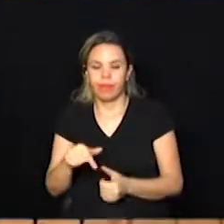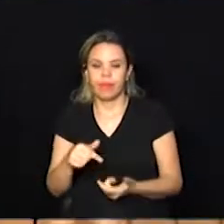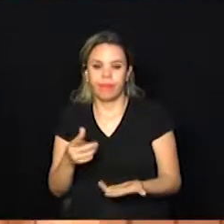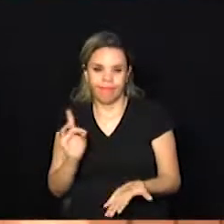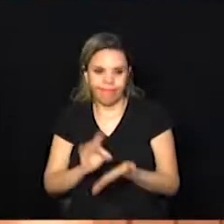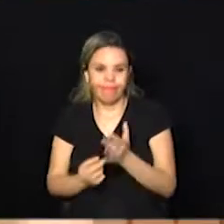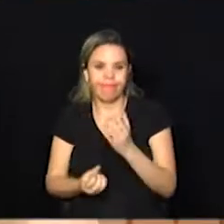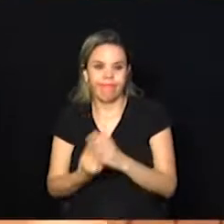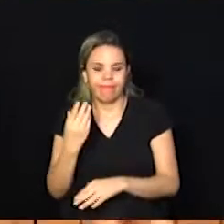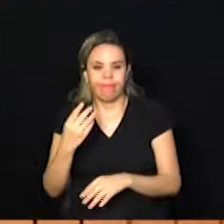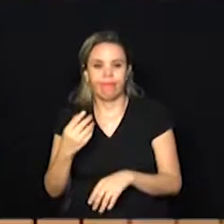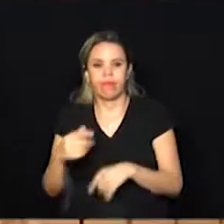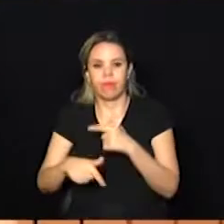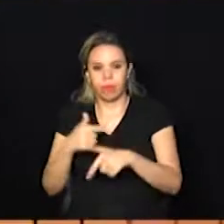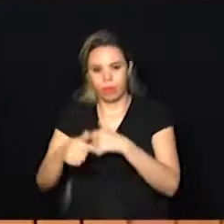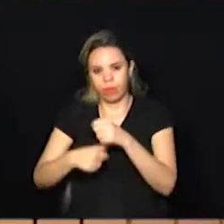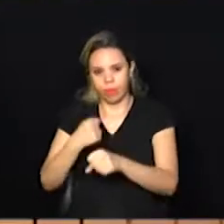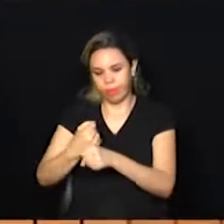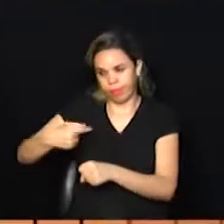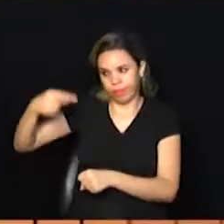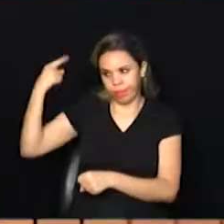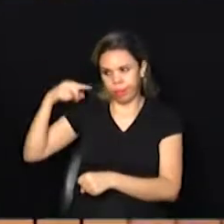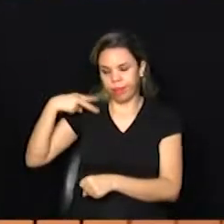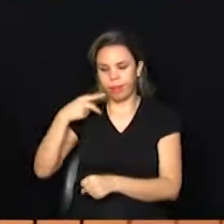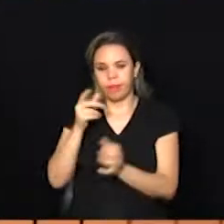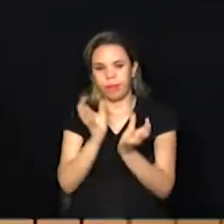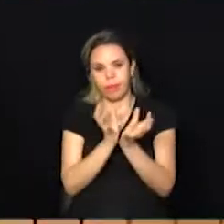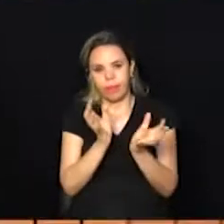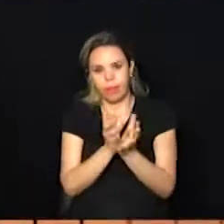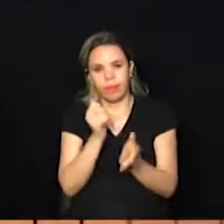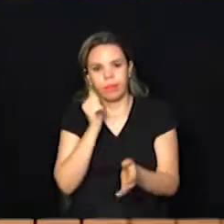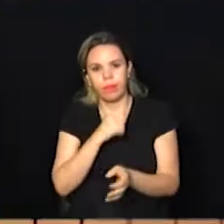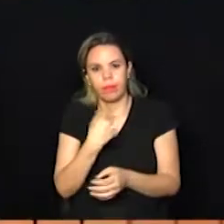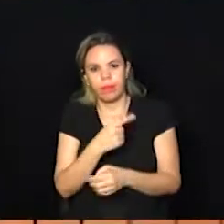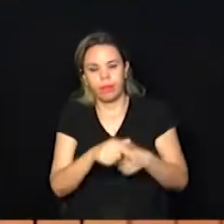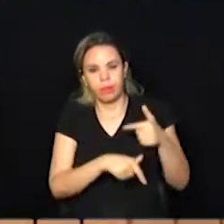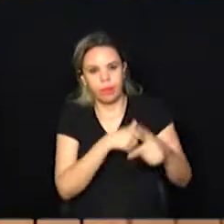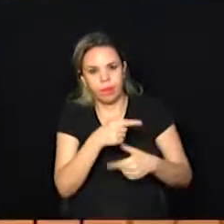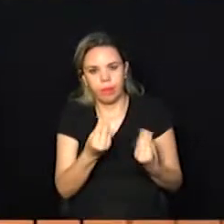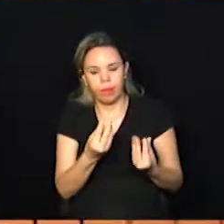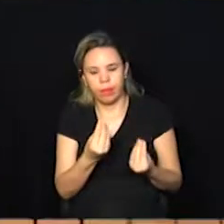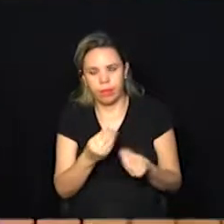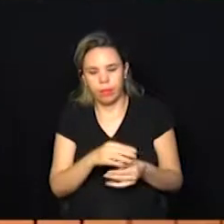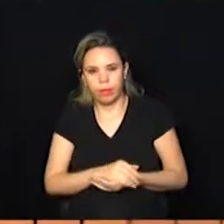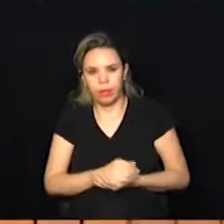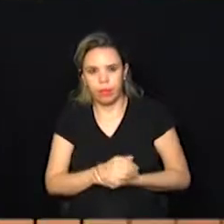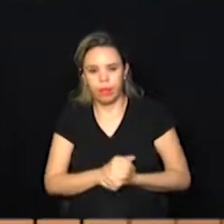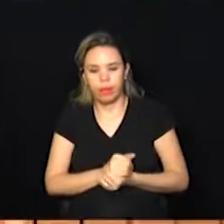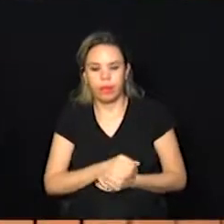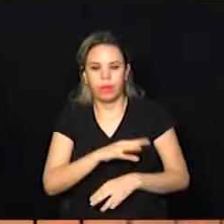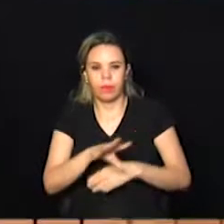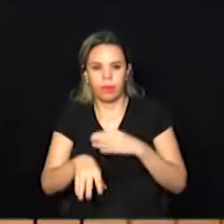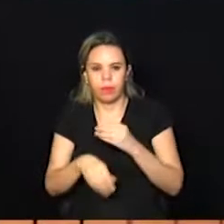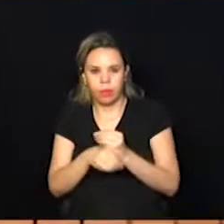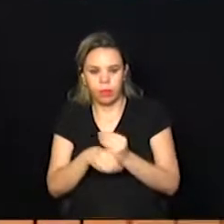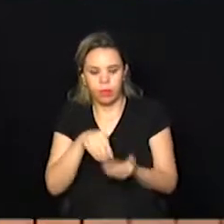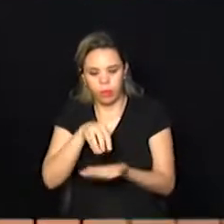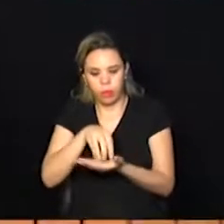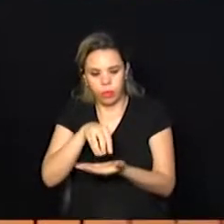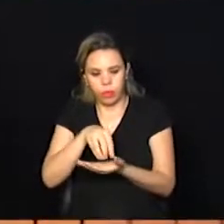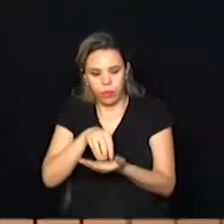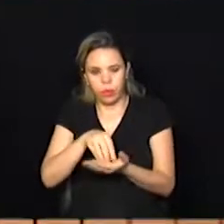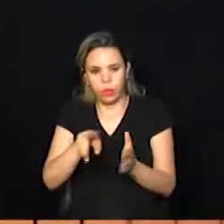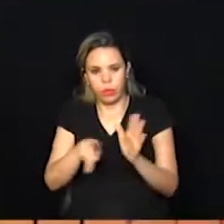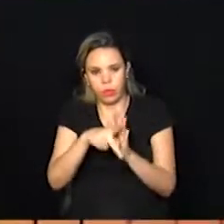Na legislatura passada, a Comissão da Mulher, nós trabalhamos bastante sobre a implementação da vara especializada em